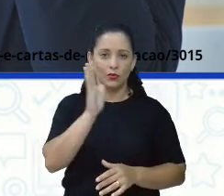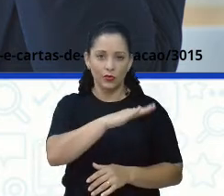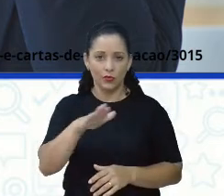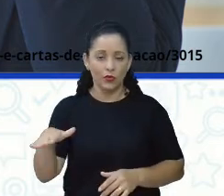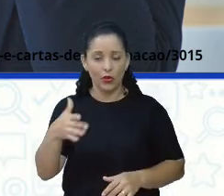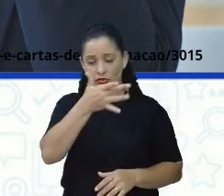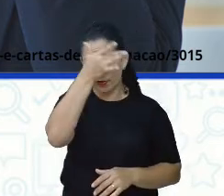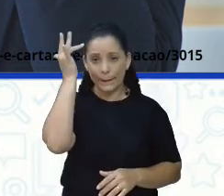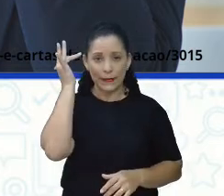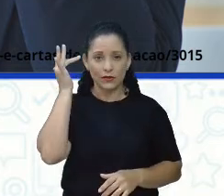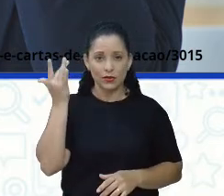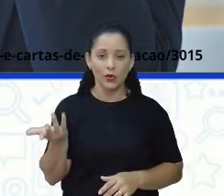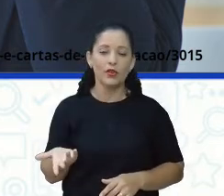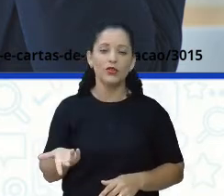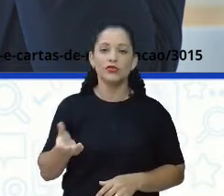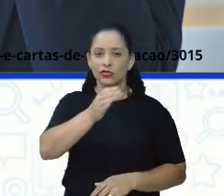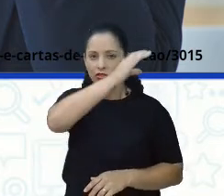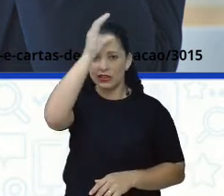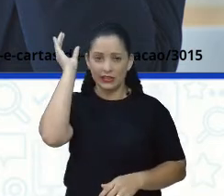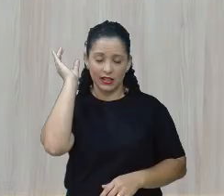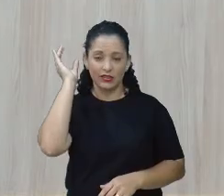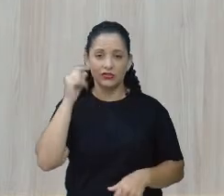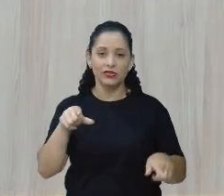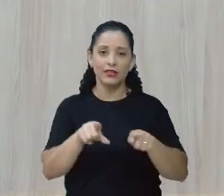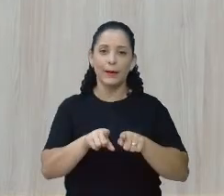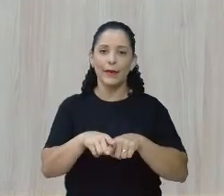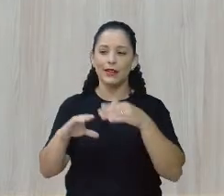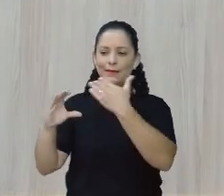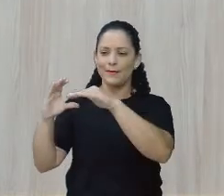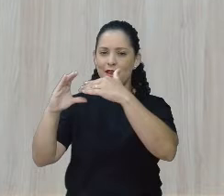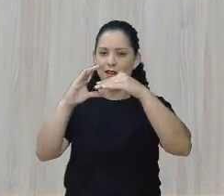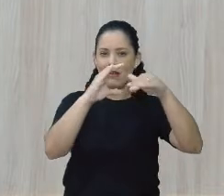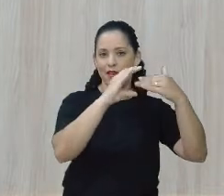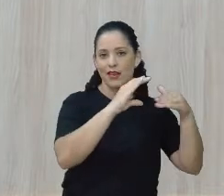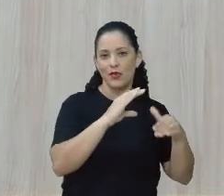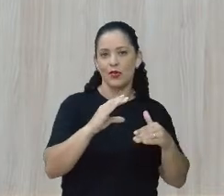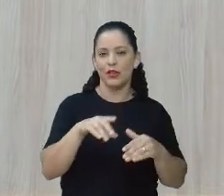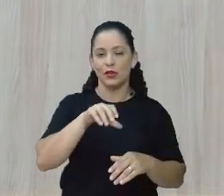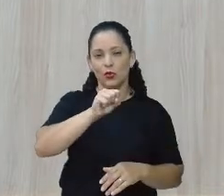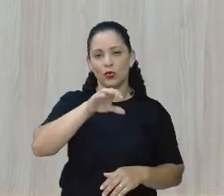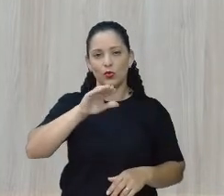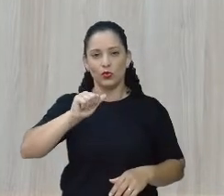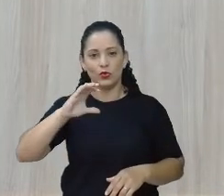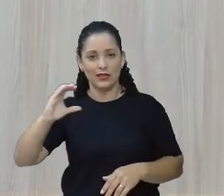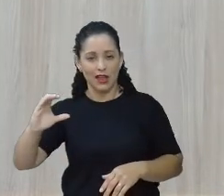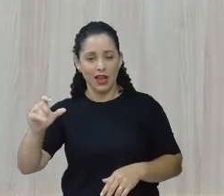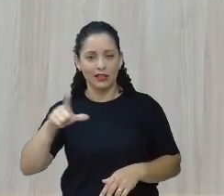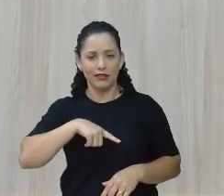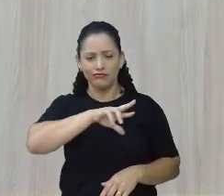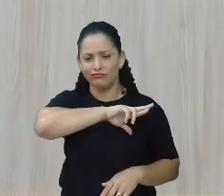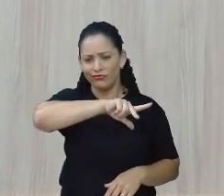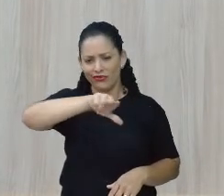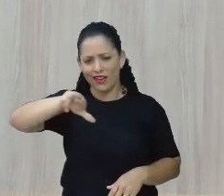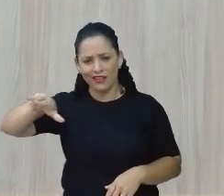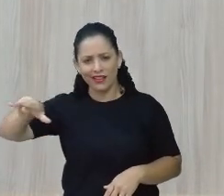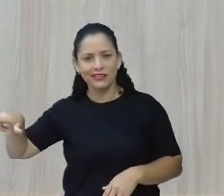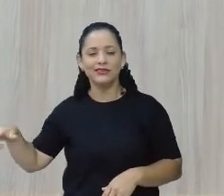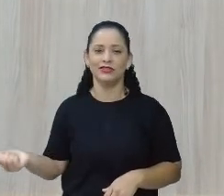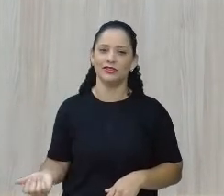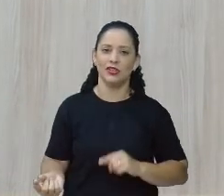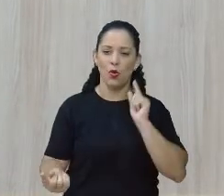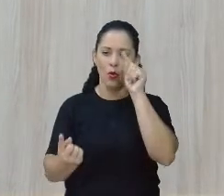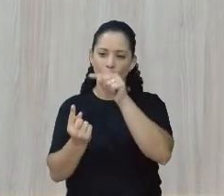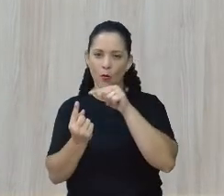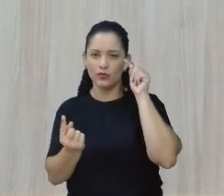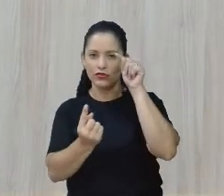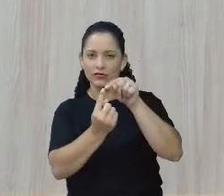o e-mail, né? O e-mail também faz essa ponte. Então, o SAC, ele tem essa ele é multifacetado,